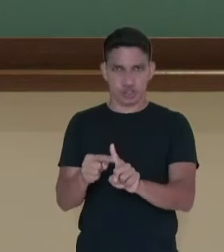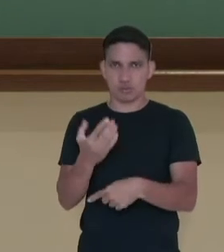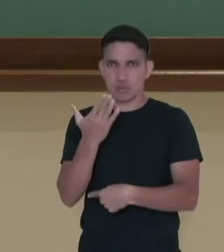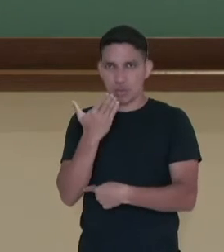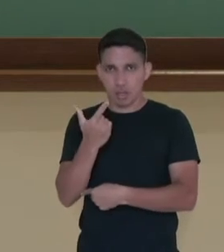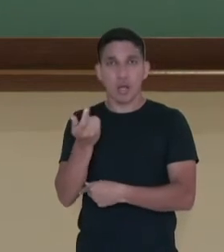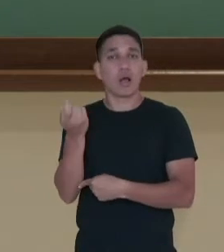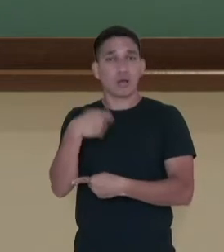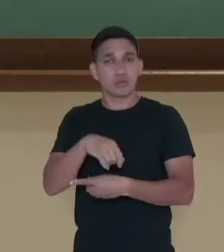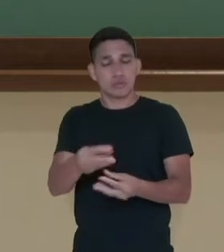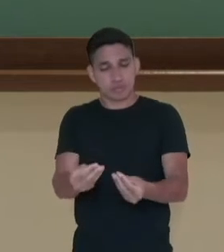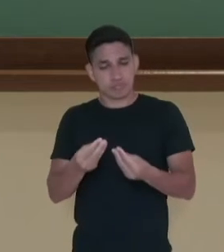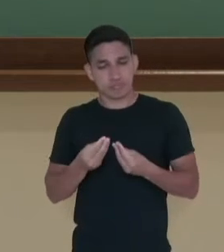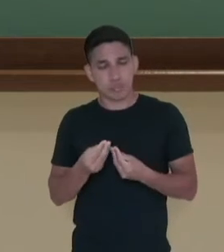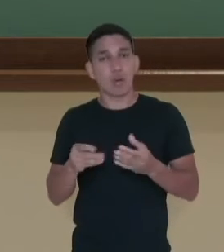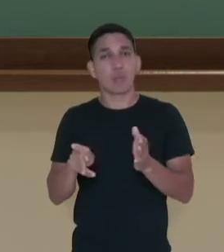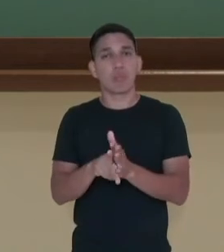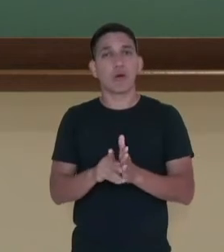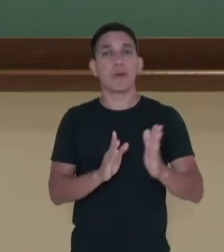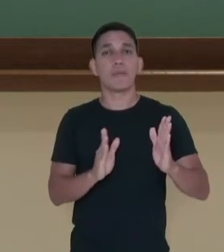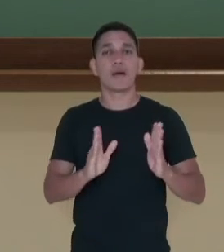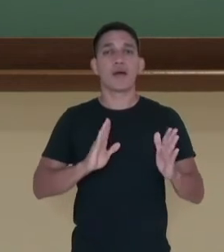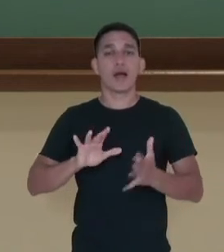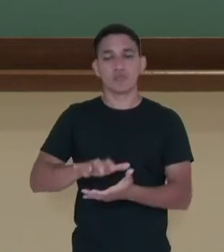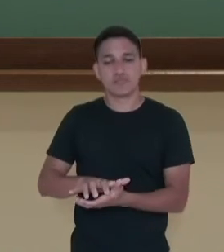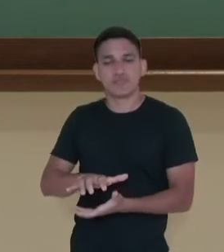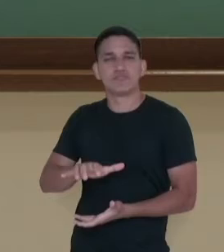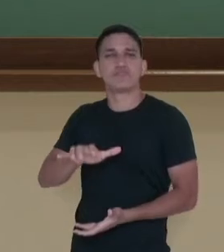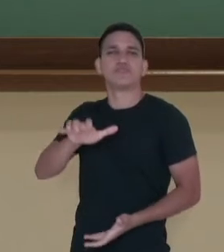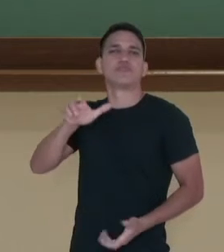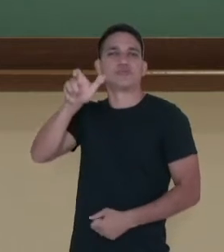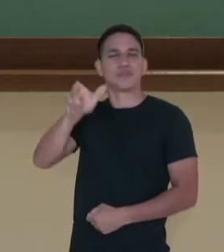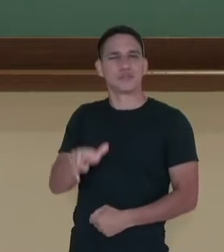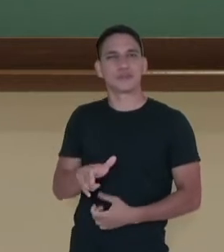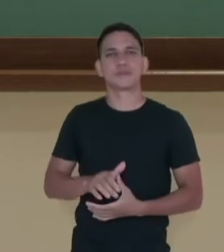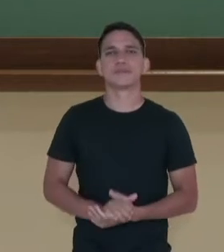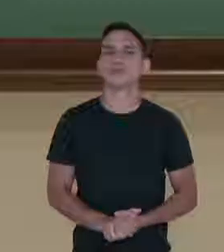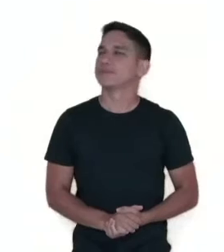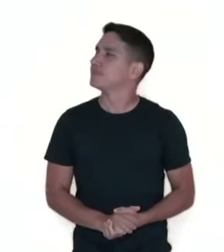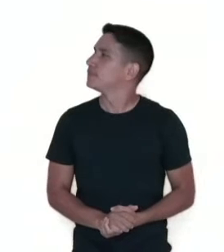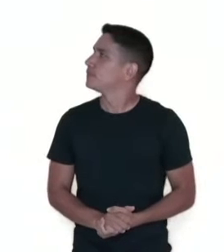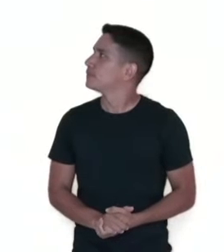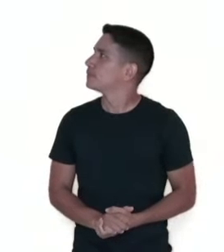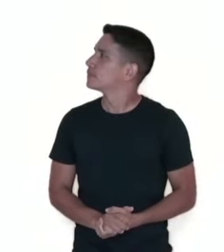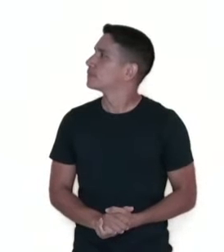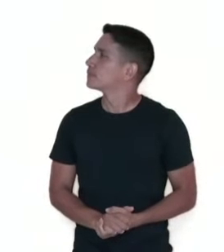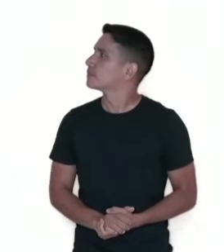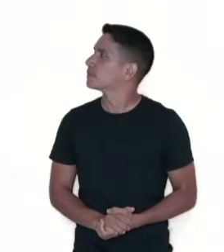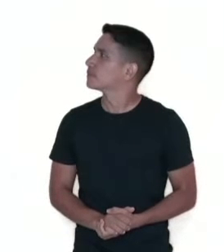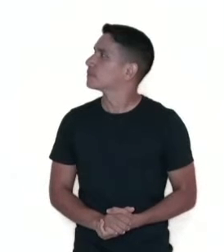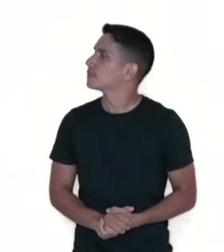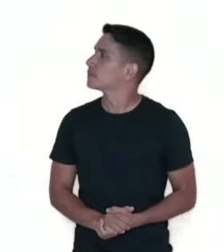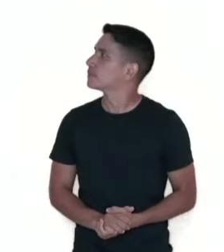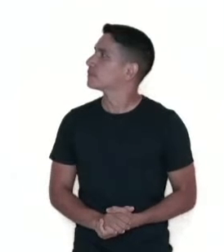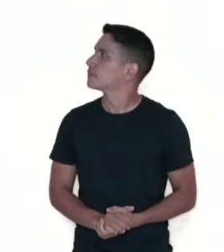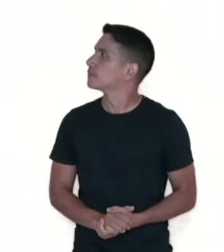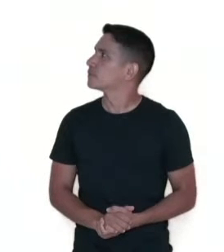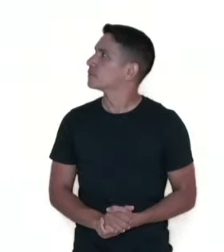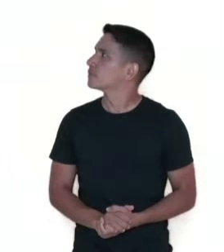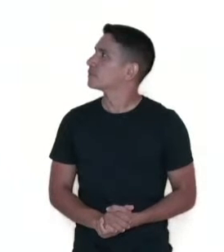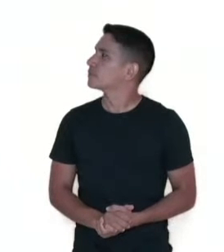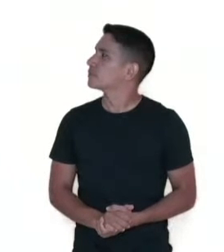proporcionar nesta fase de crescimento, né? La higiene personal é necessária para